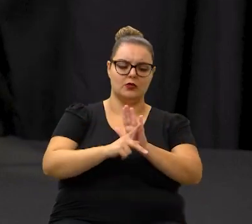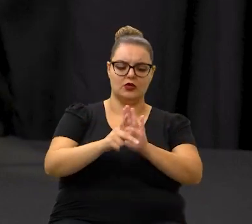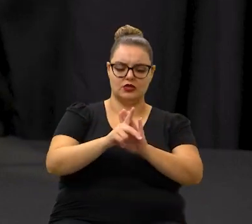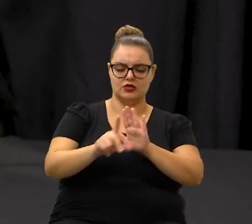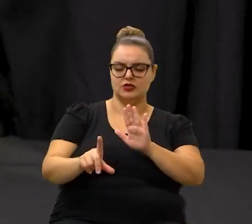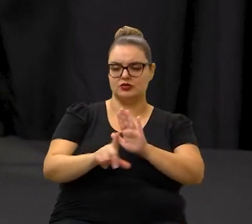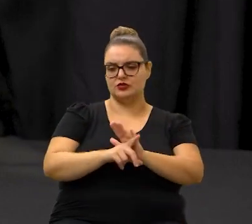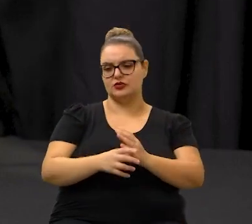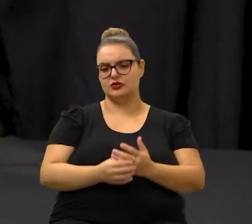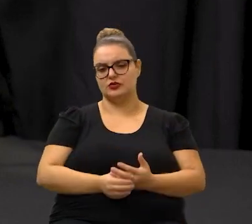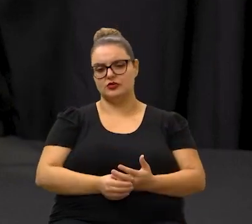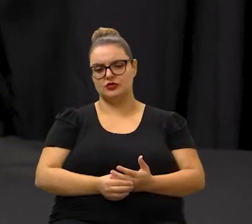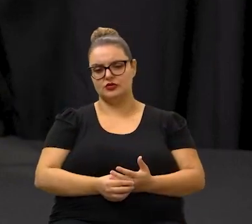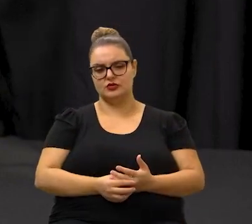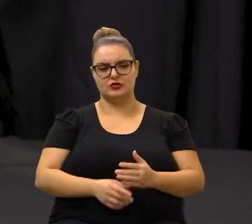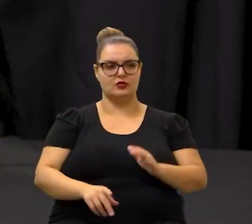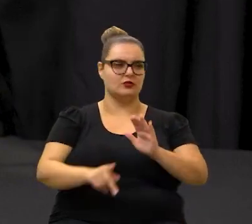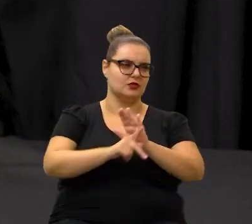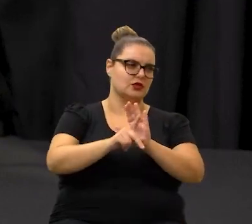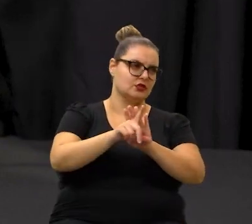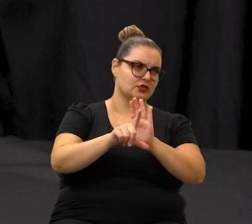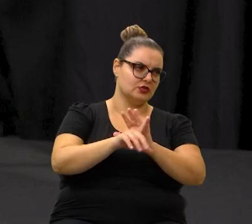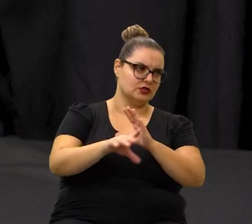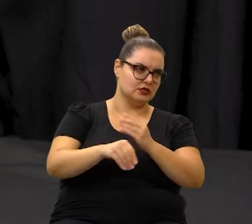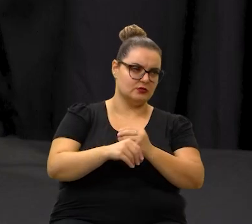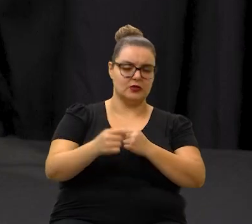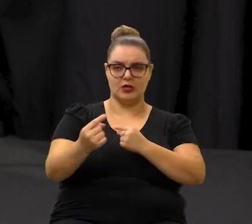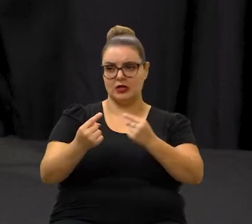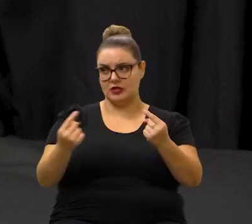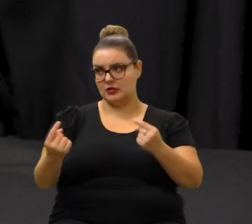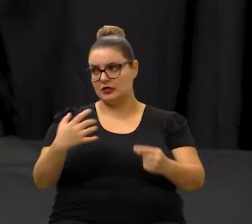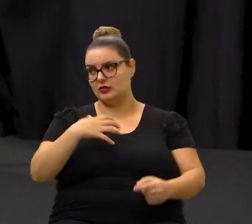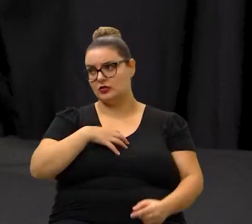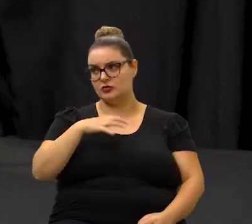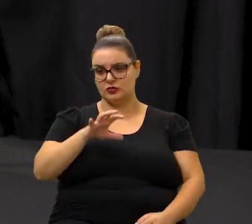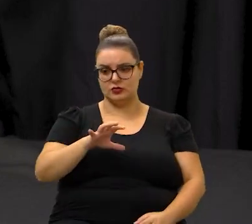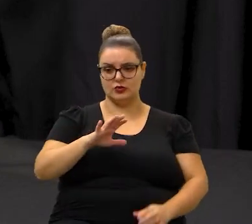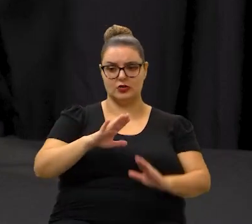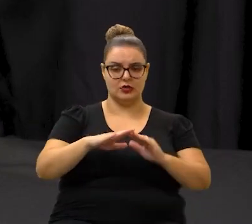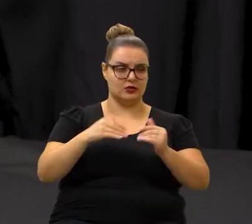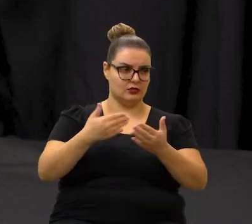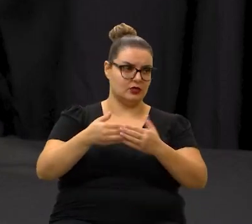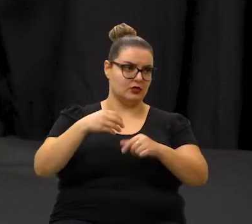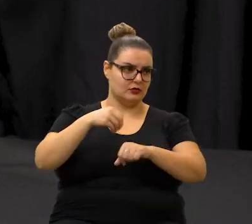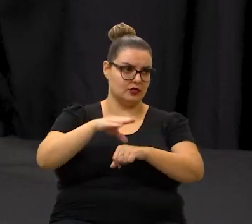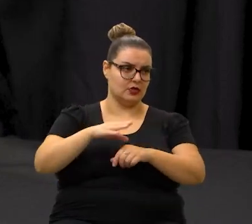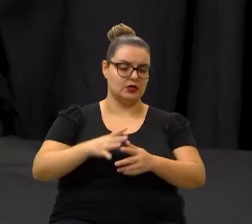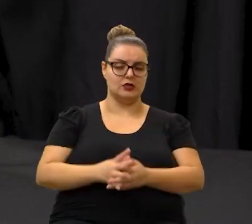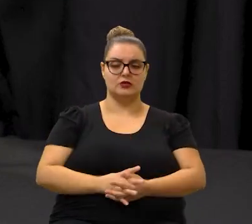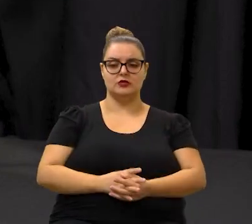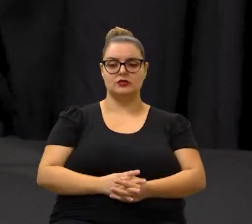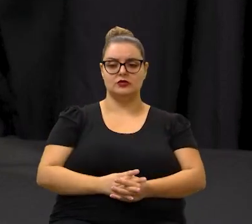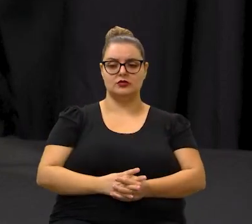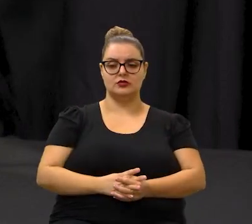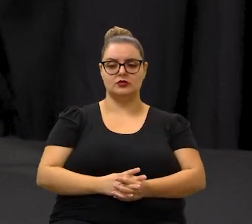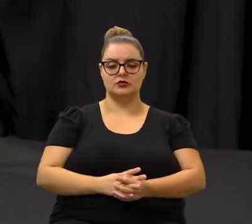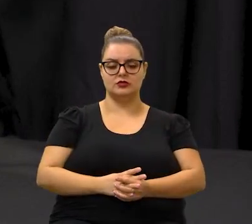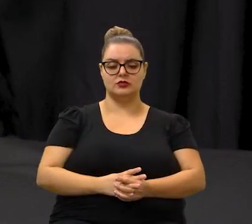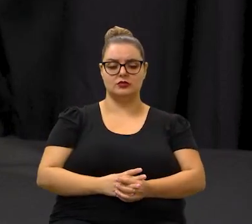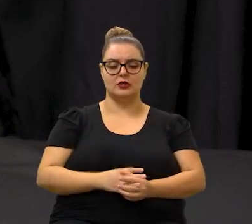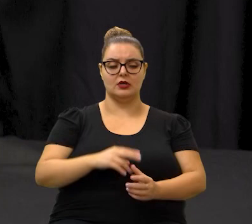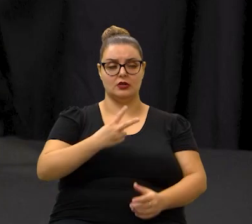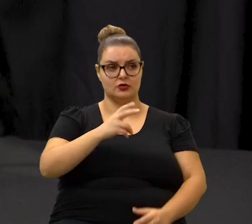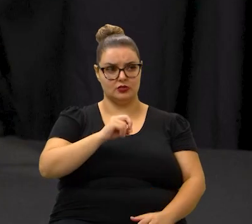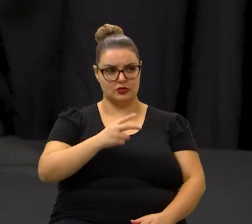lei de projetos de lei complementares cada um tem um tipo requerimentos indica E aí a partir